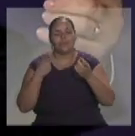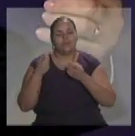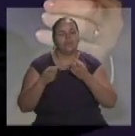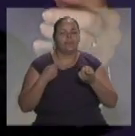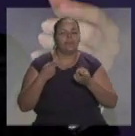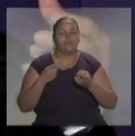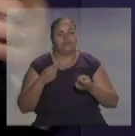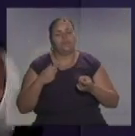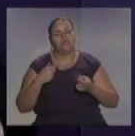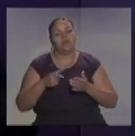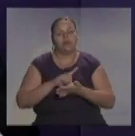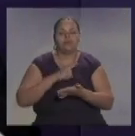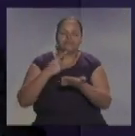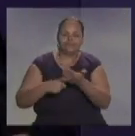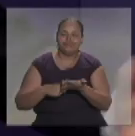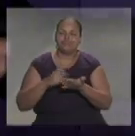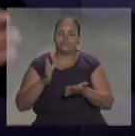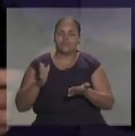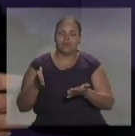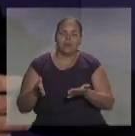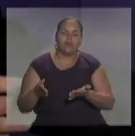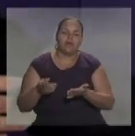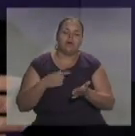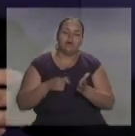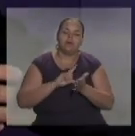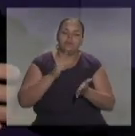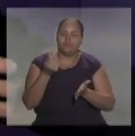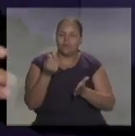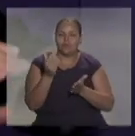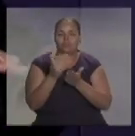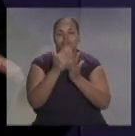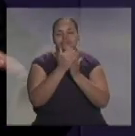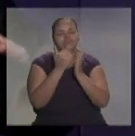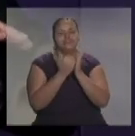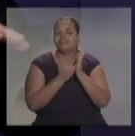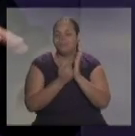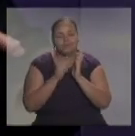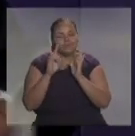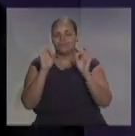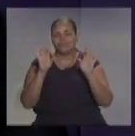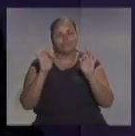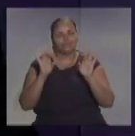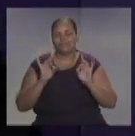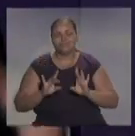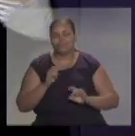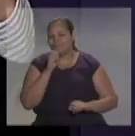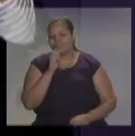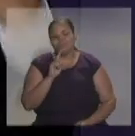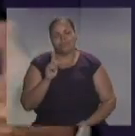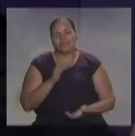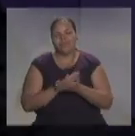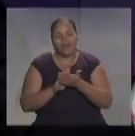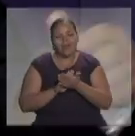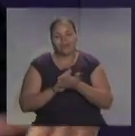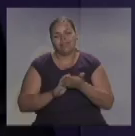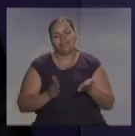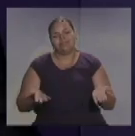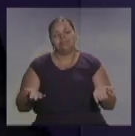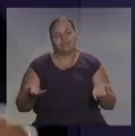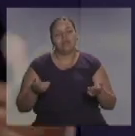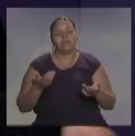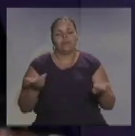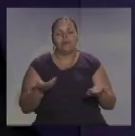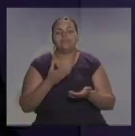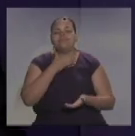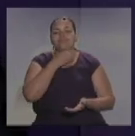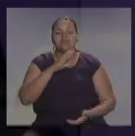foi tratado na peça orçamentária não está se cumprindo em absolutamente nada. E a culpa é sempre da crise.